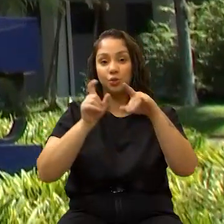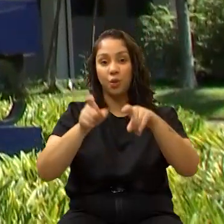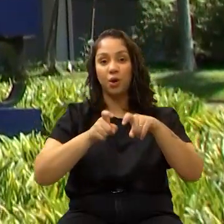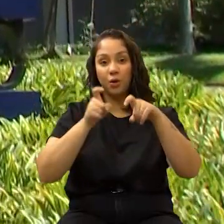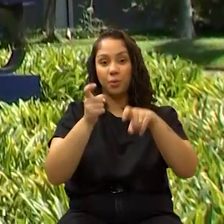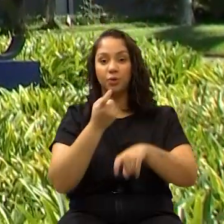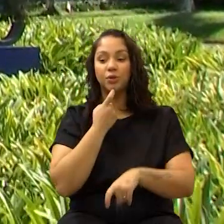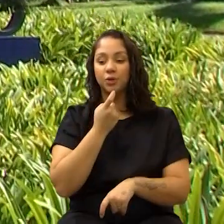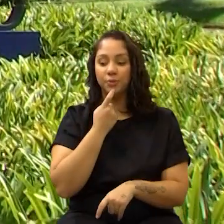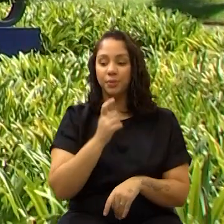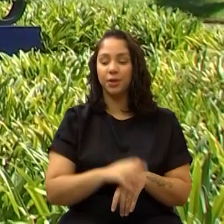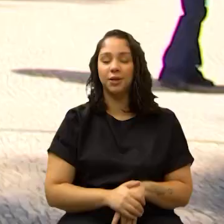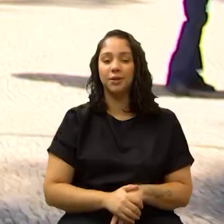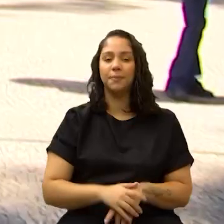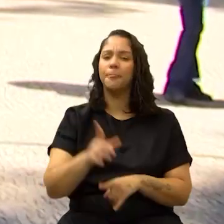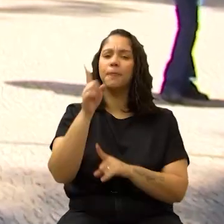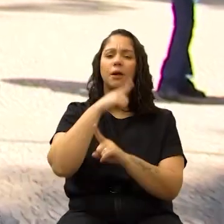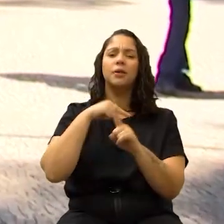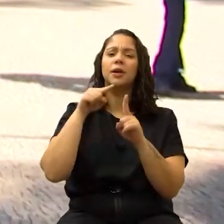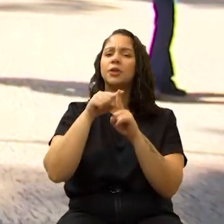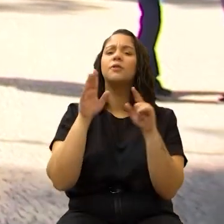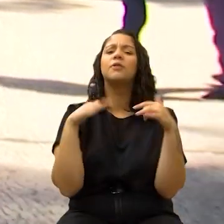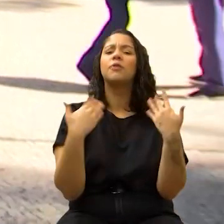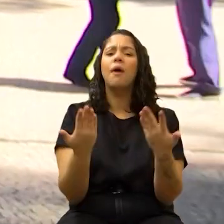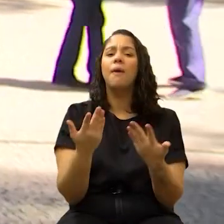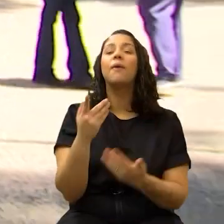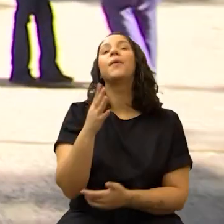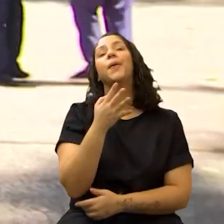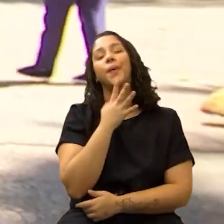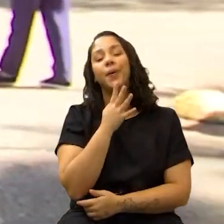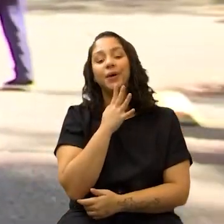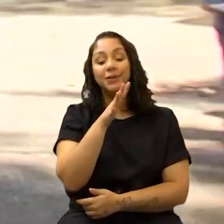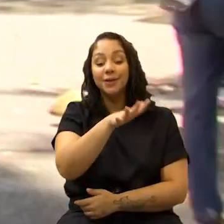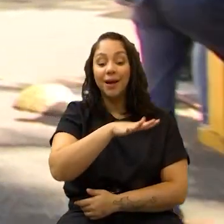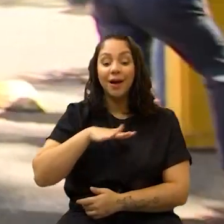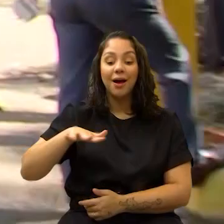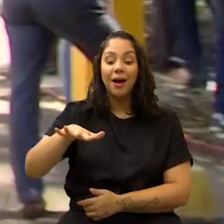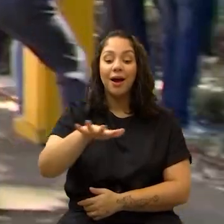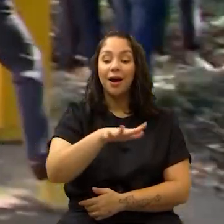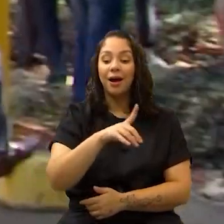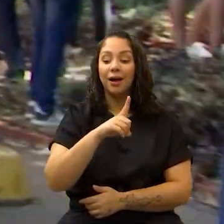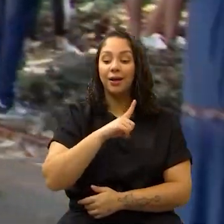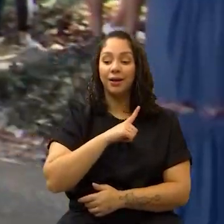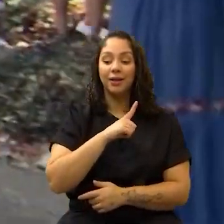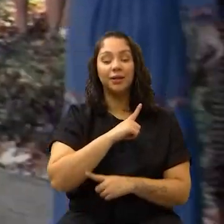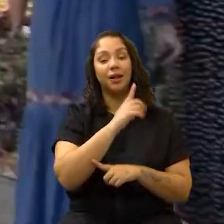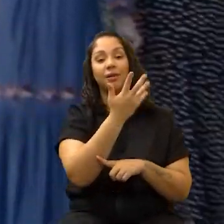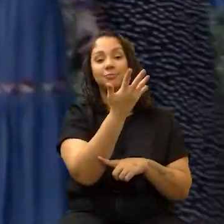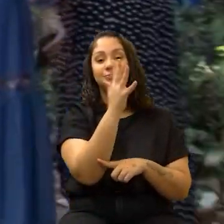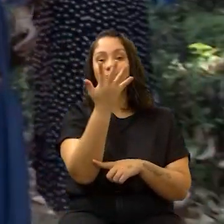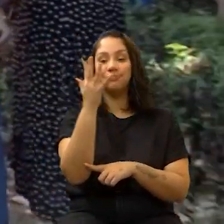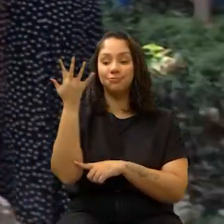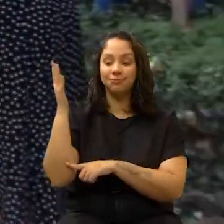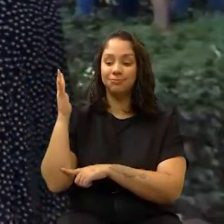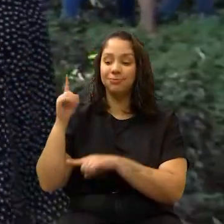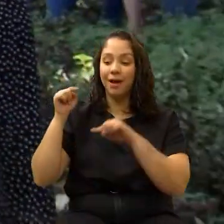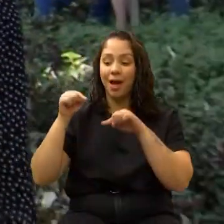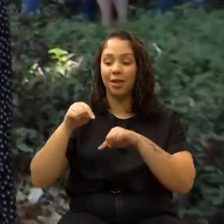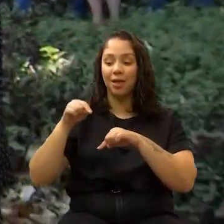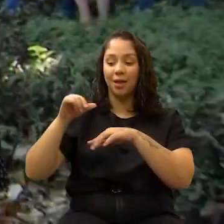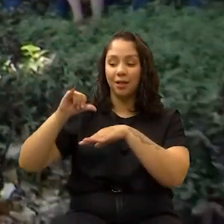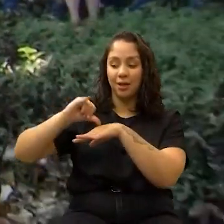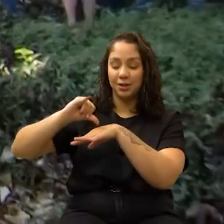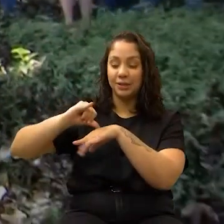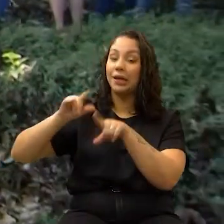Instituto Agronômico de Campinas. Olha só, e a finalidade foi justamente conhecer a área física que abriga a